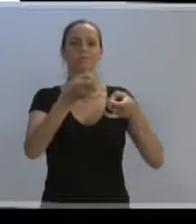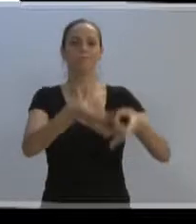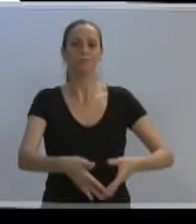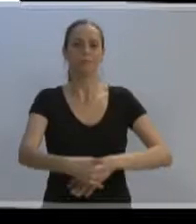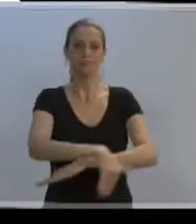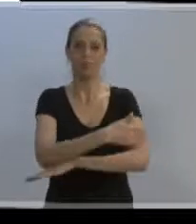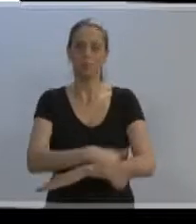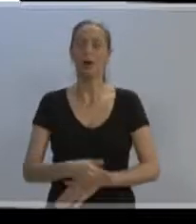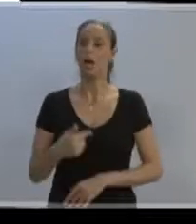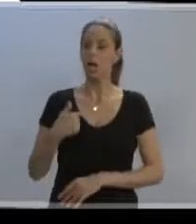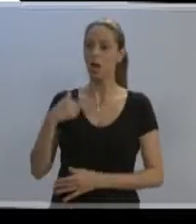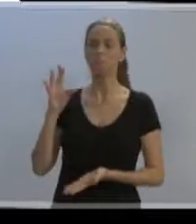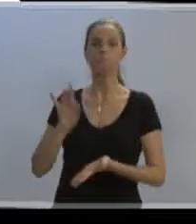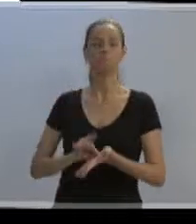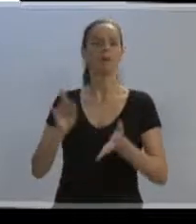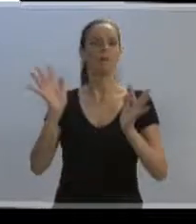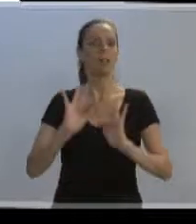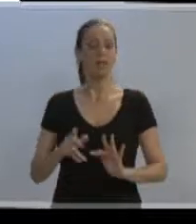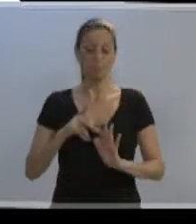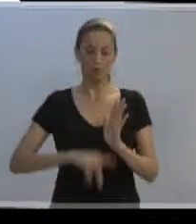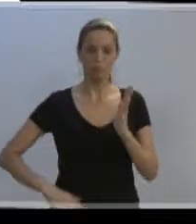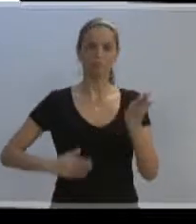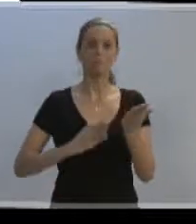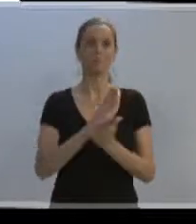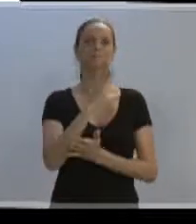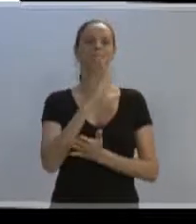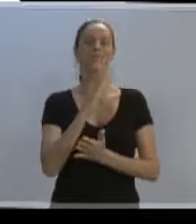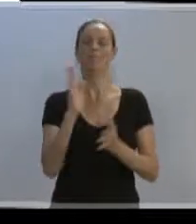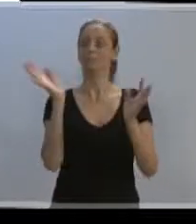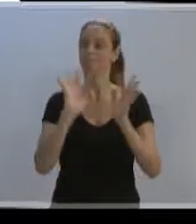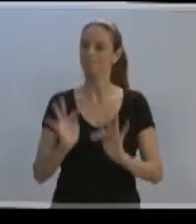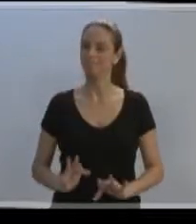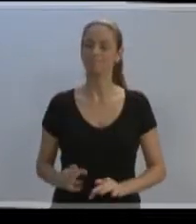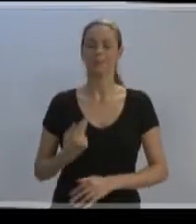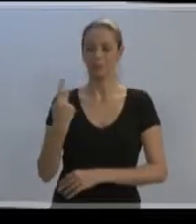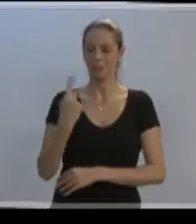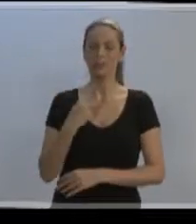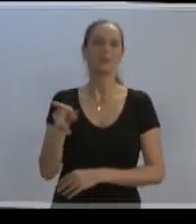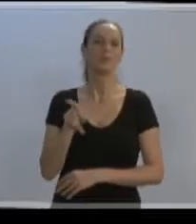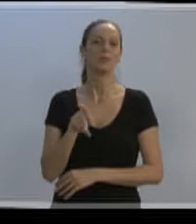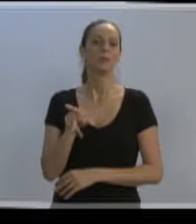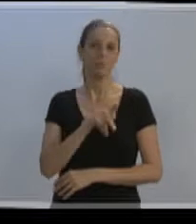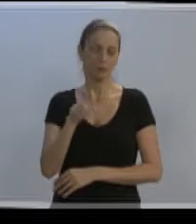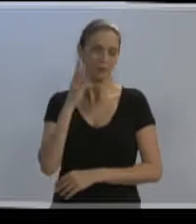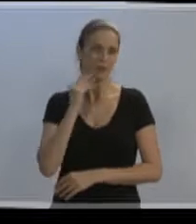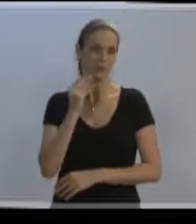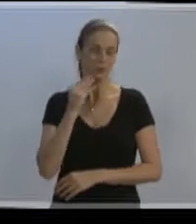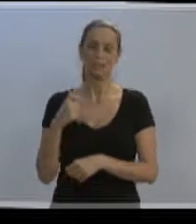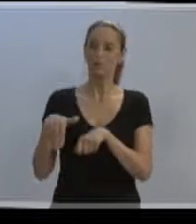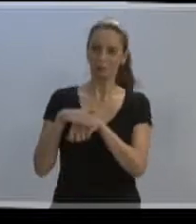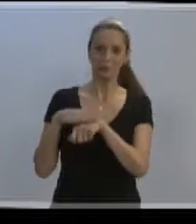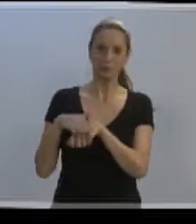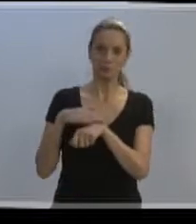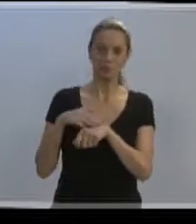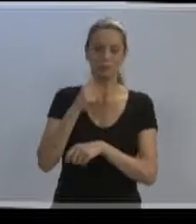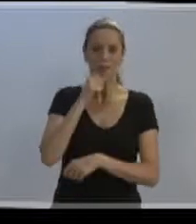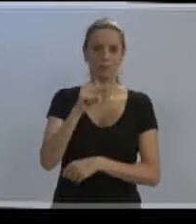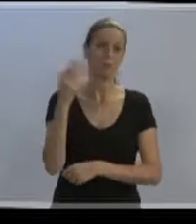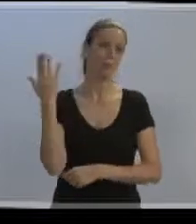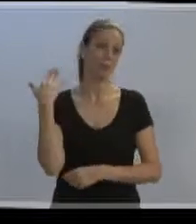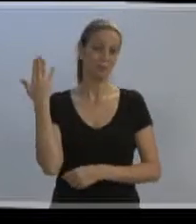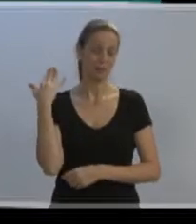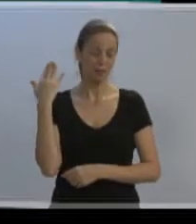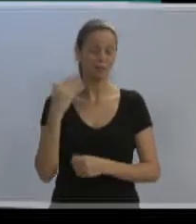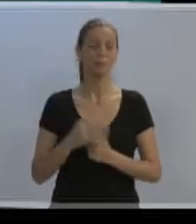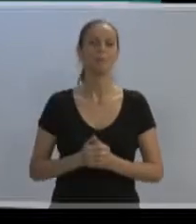felicidade muito grande. O vereador Gilson chegando agora, nós estávamos falando, vereador, na semana passada, quando teve a sua comenda aqui da educação, e você